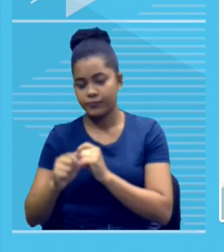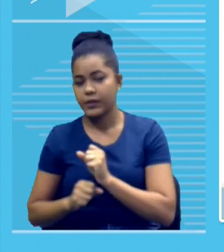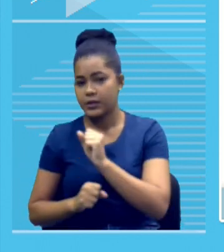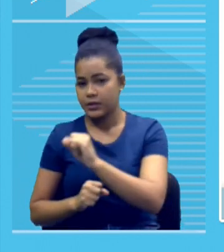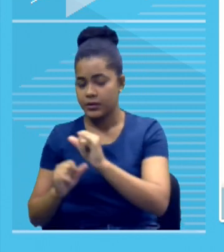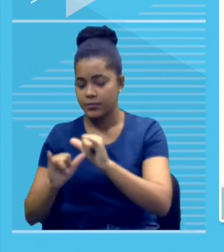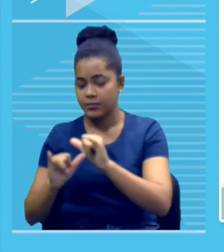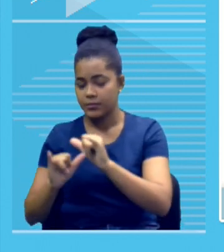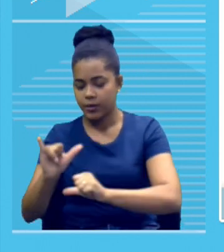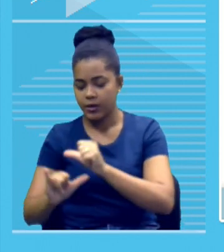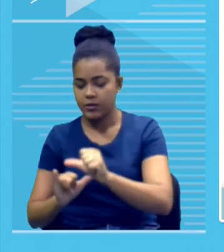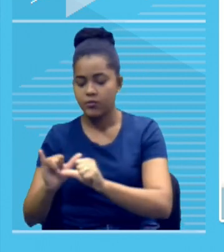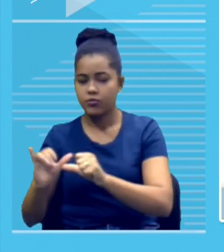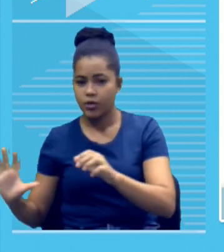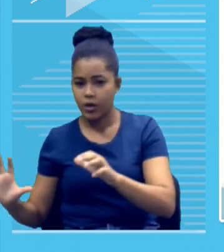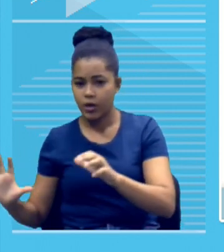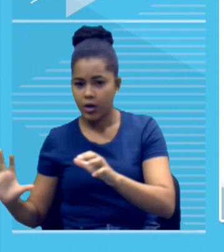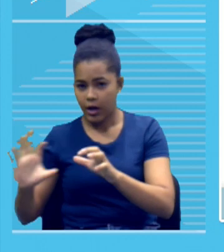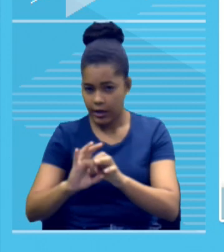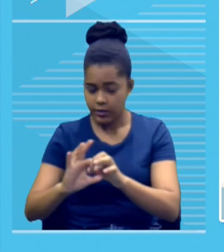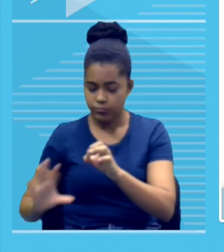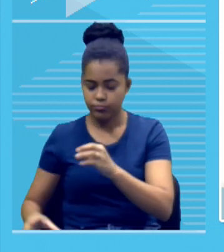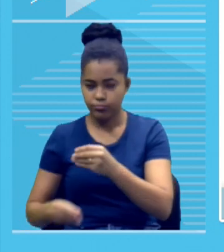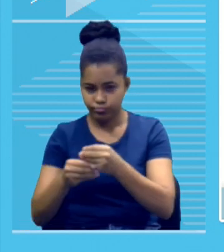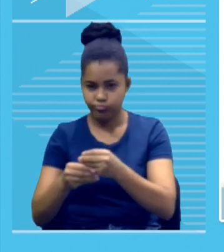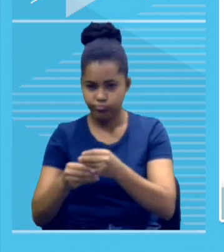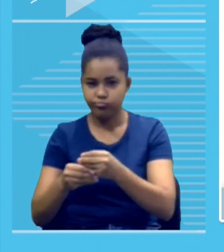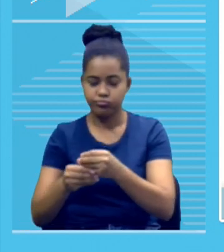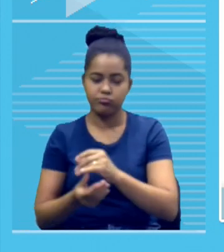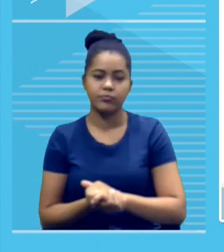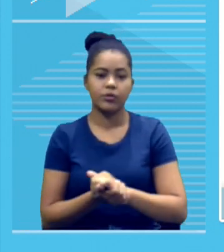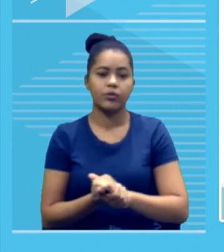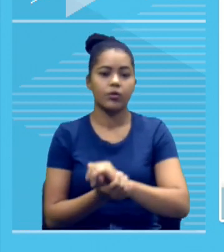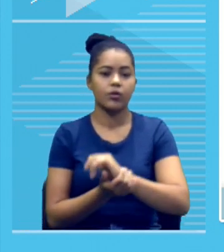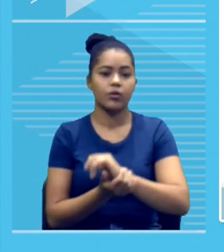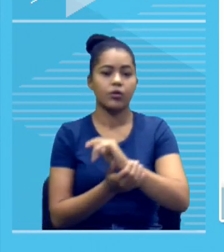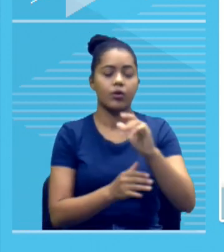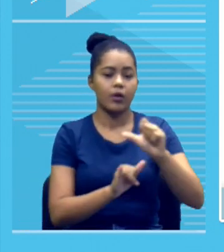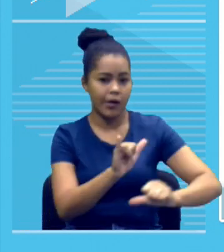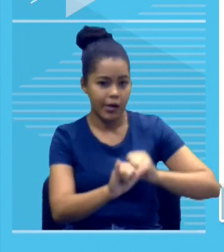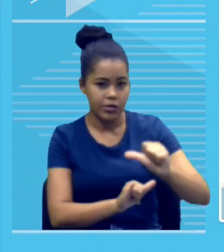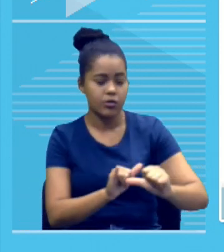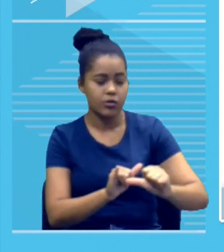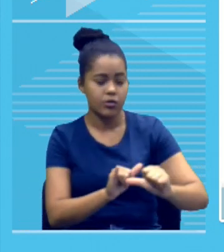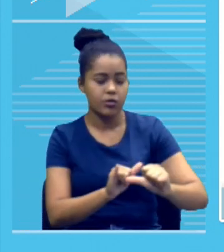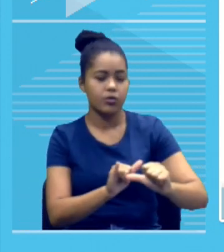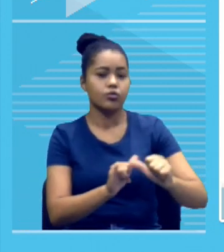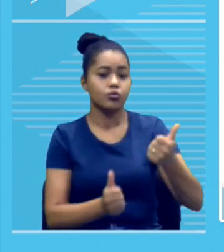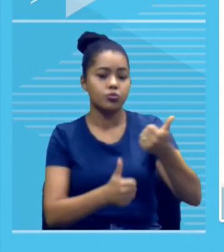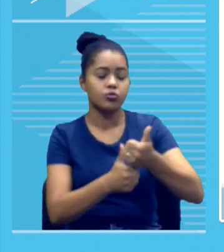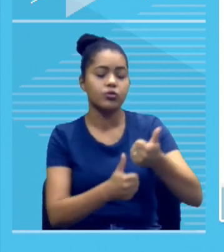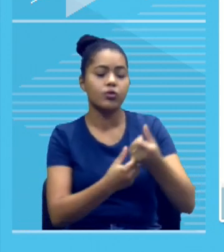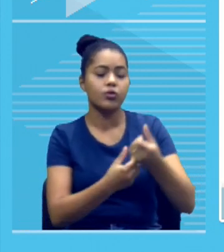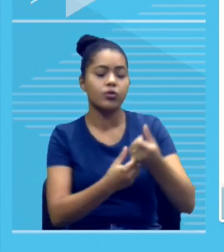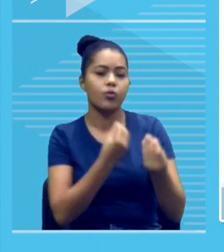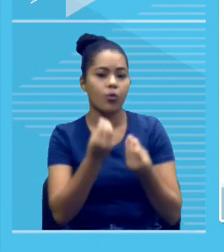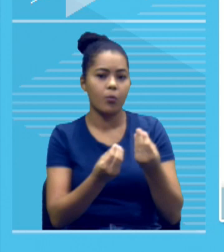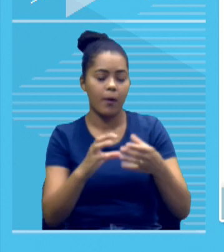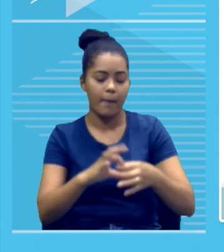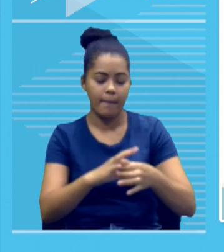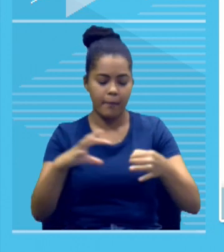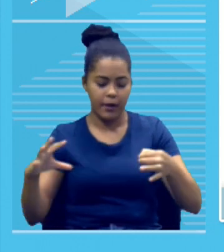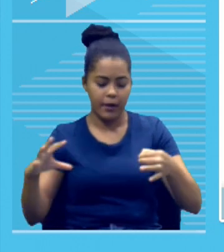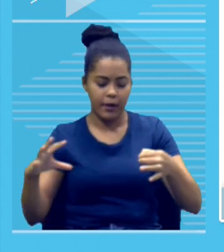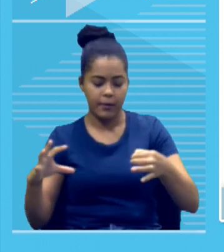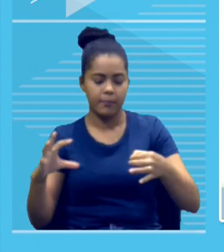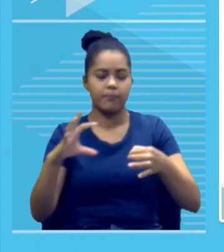ligantes. Na reação de substituição, é entrada e saída de ligantes. E